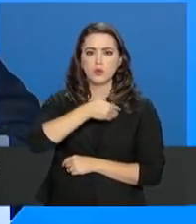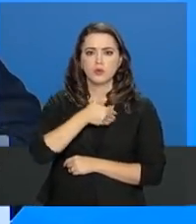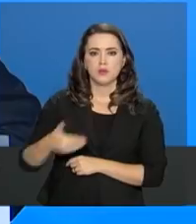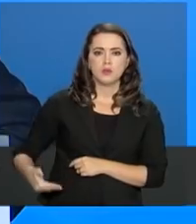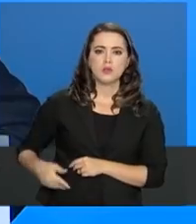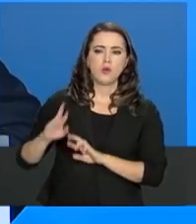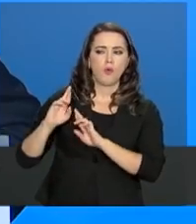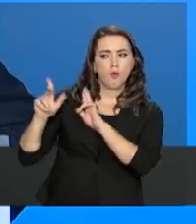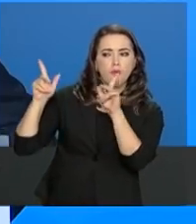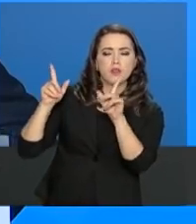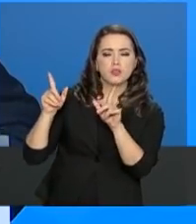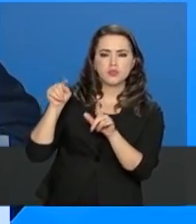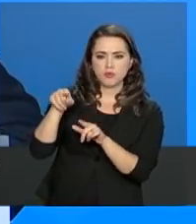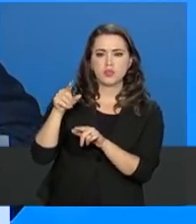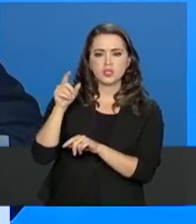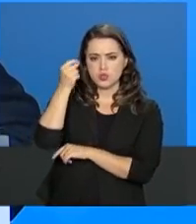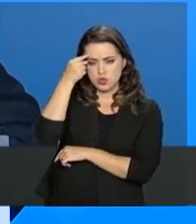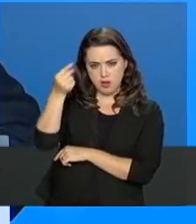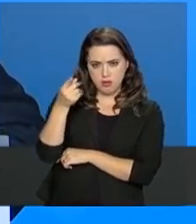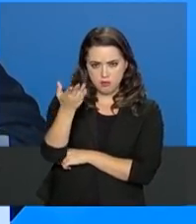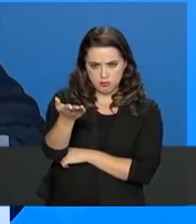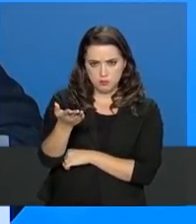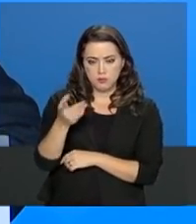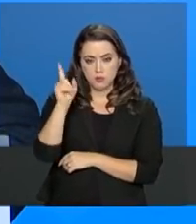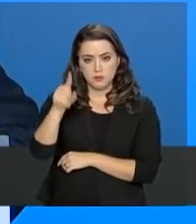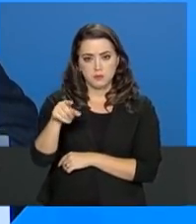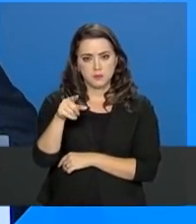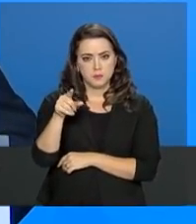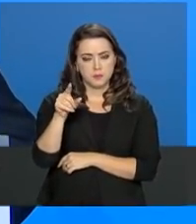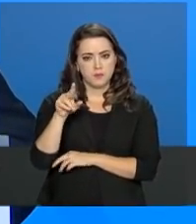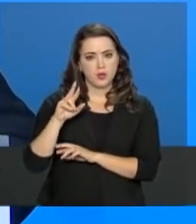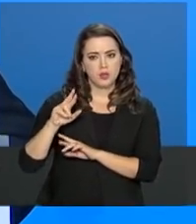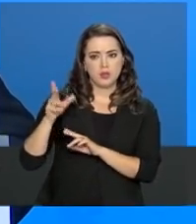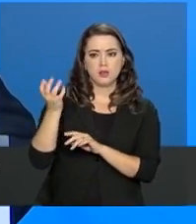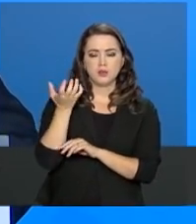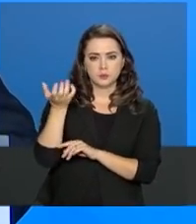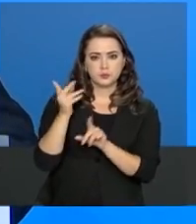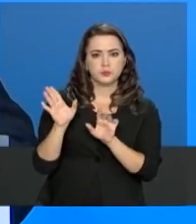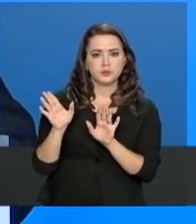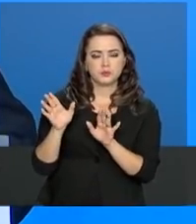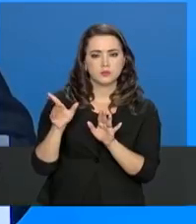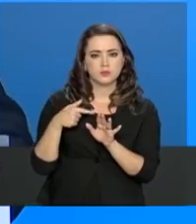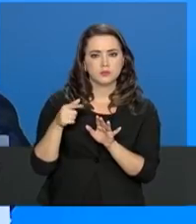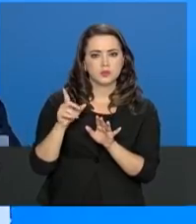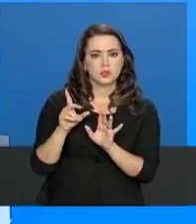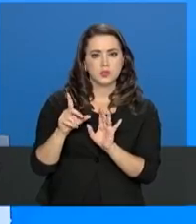a idéia da smo é